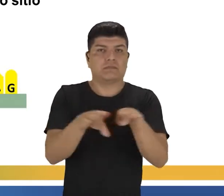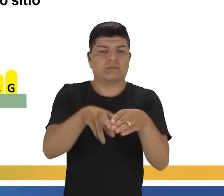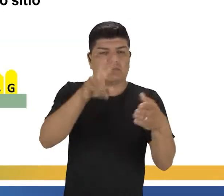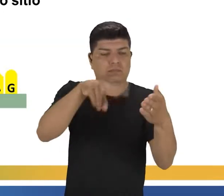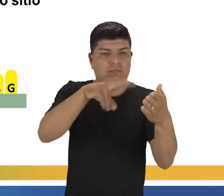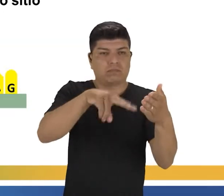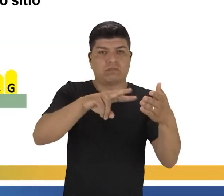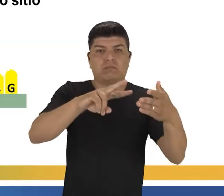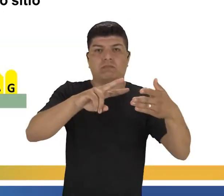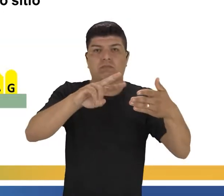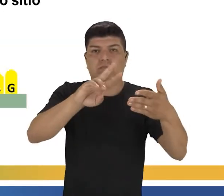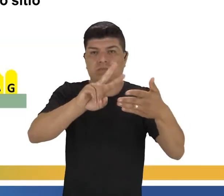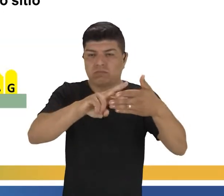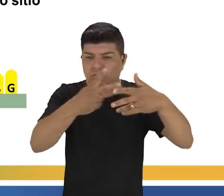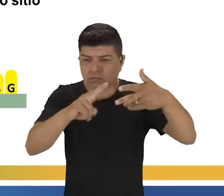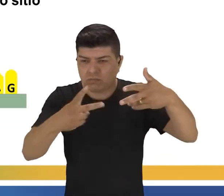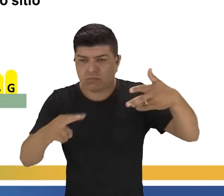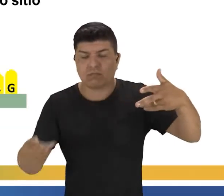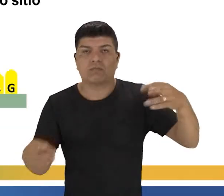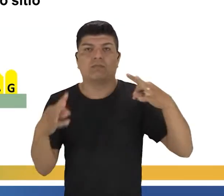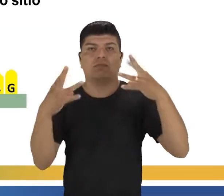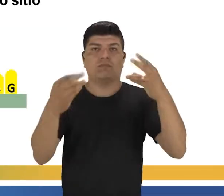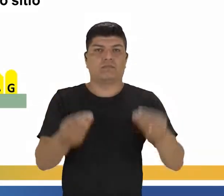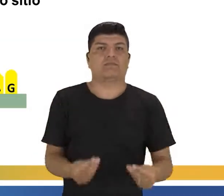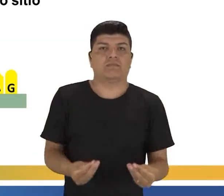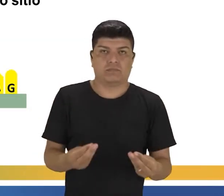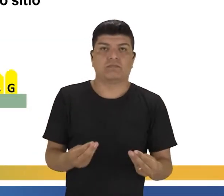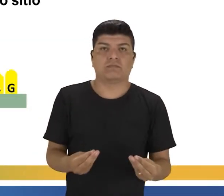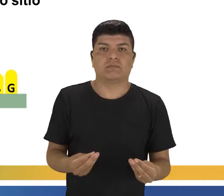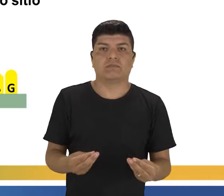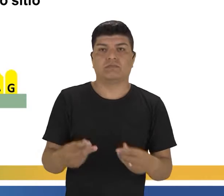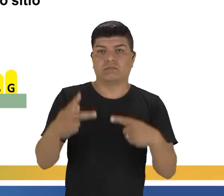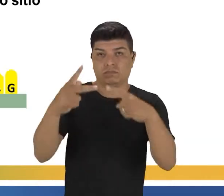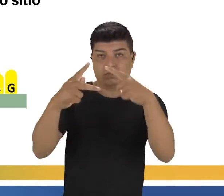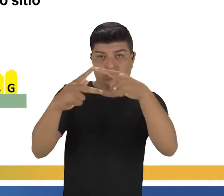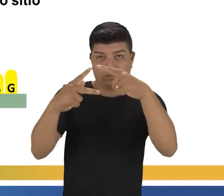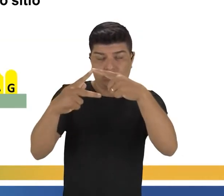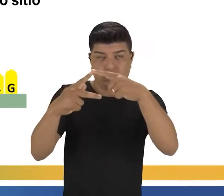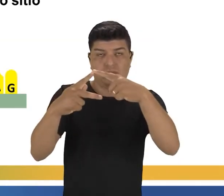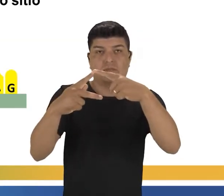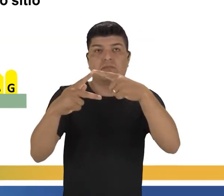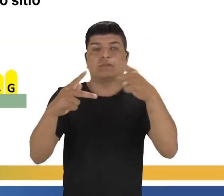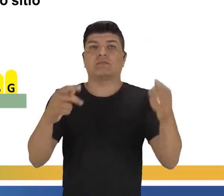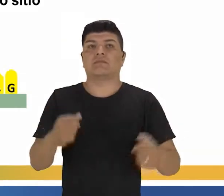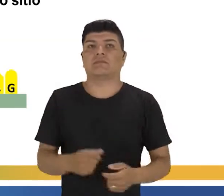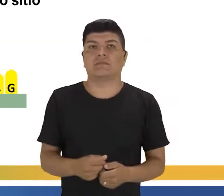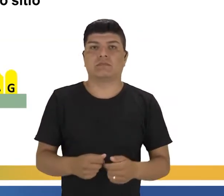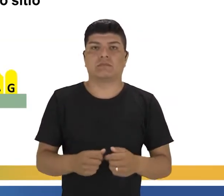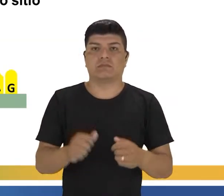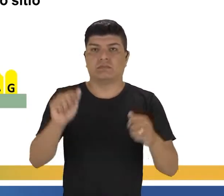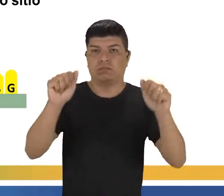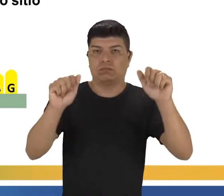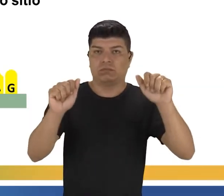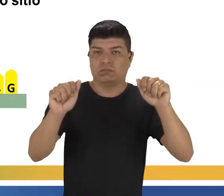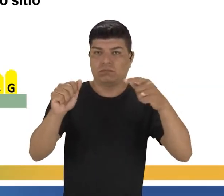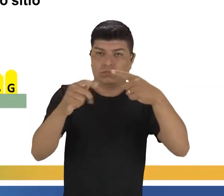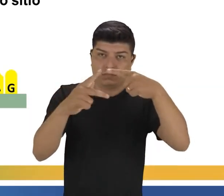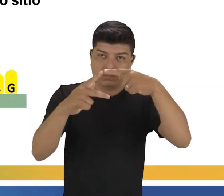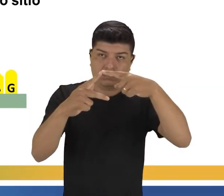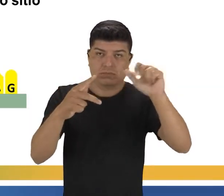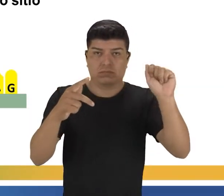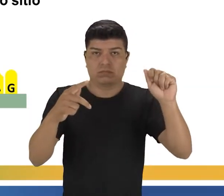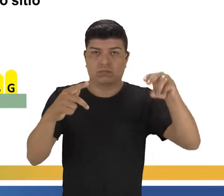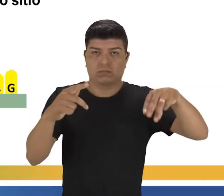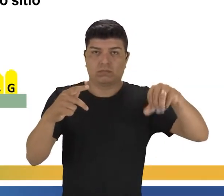de tradução no sítio P, com sempre o mesmo aminoácido, a metionina,